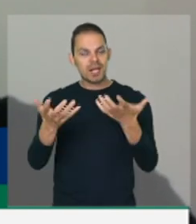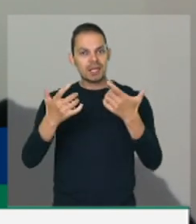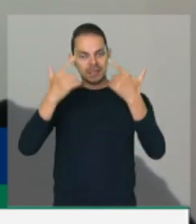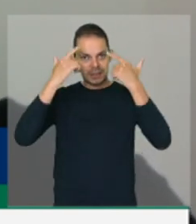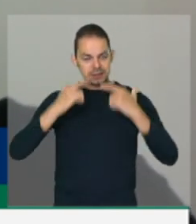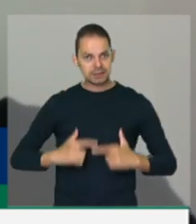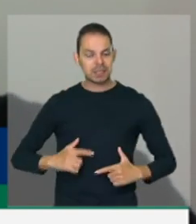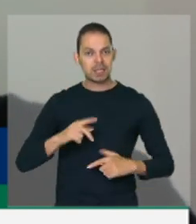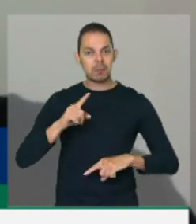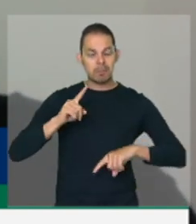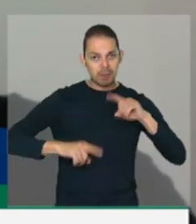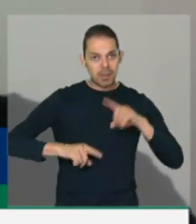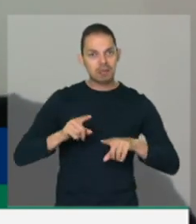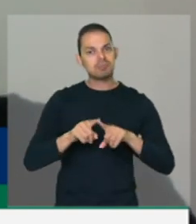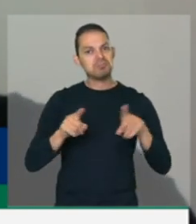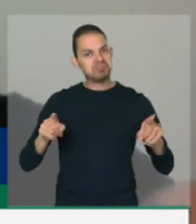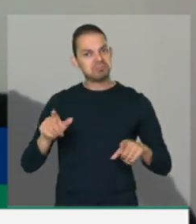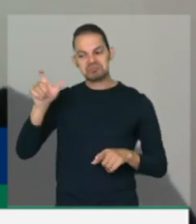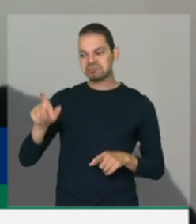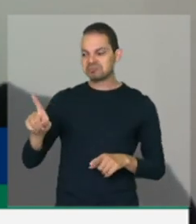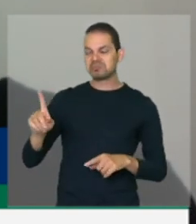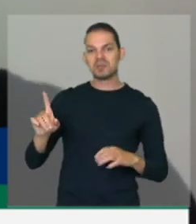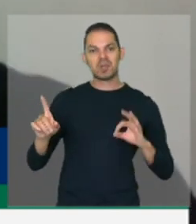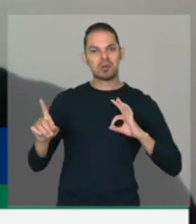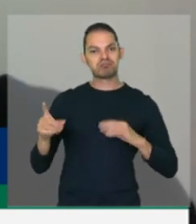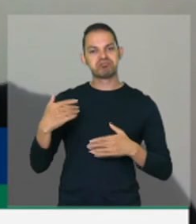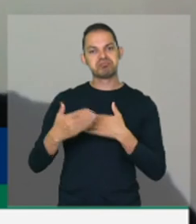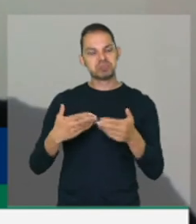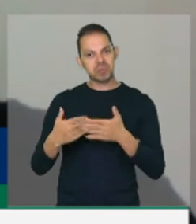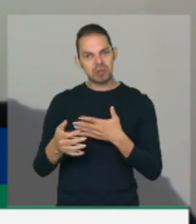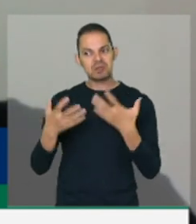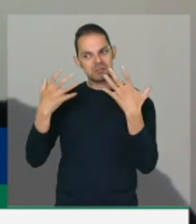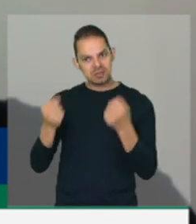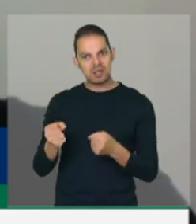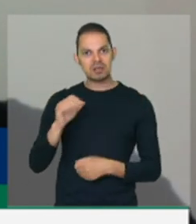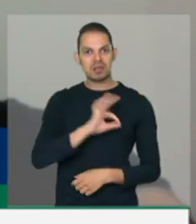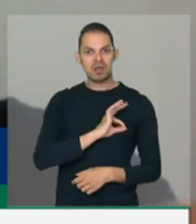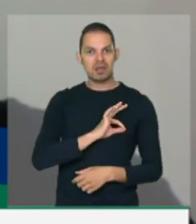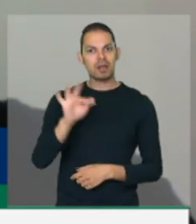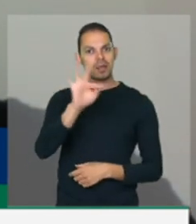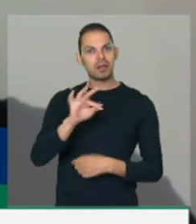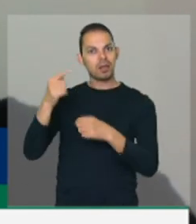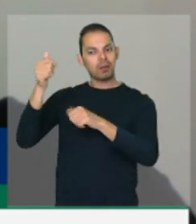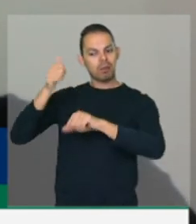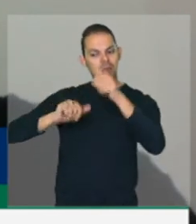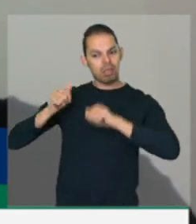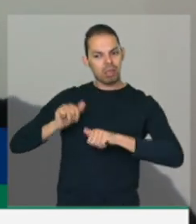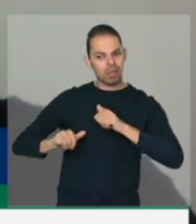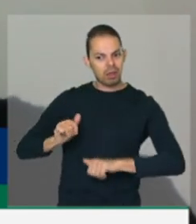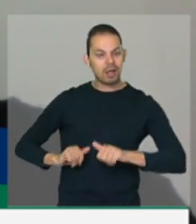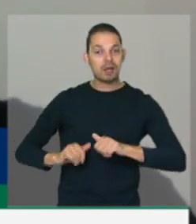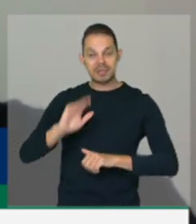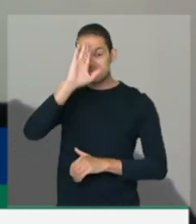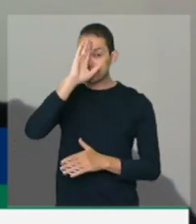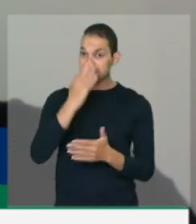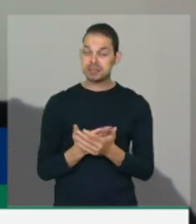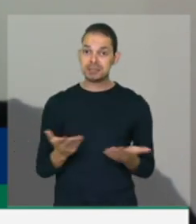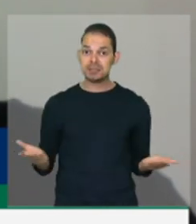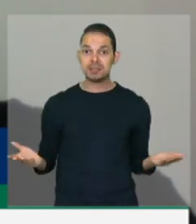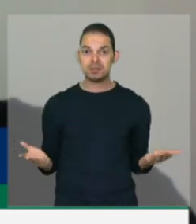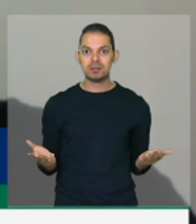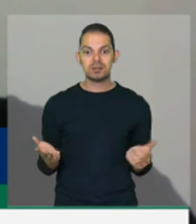material. Mas, ainda assim, aceitei ir até a sede da PF, acreditando na casa, e soube,